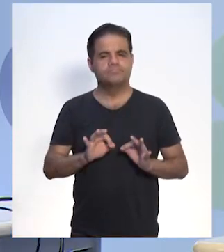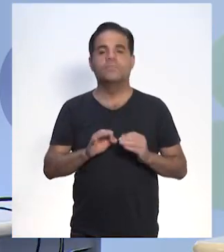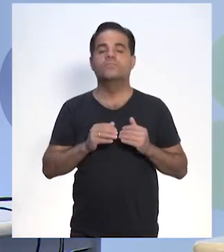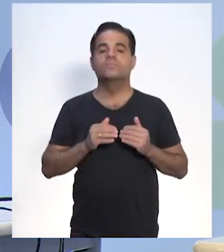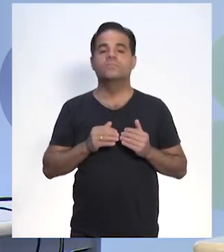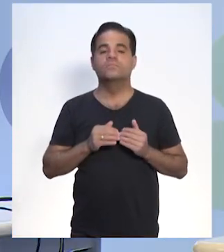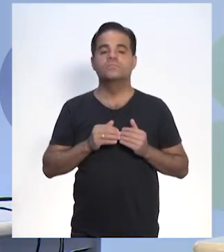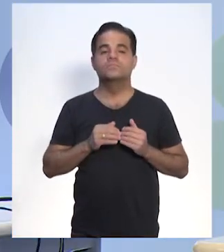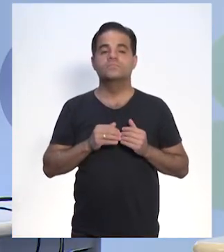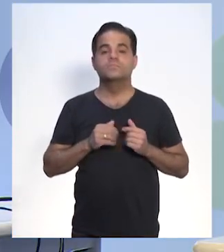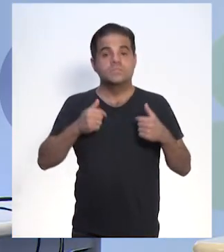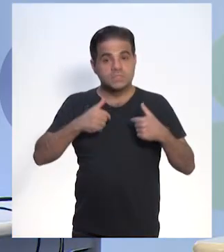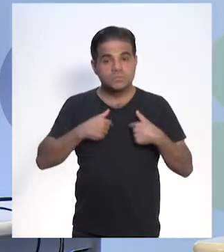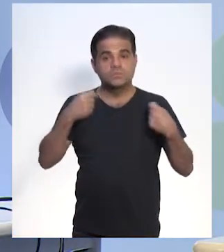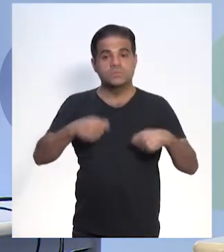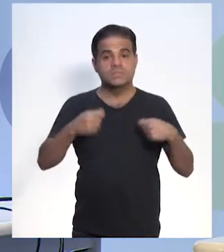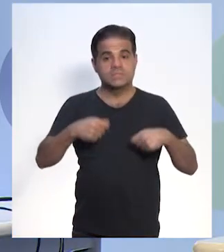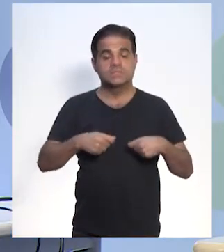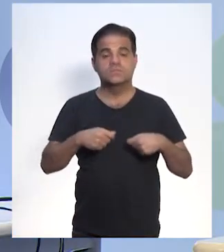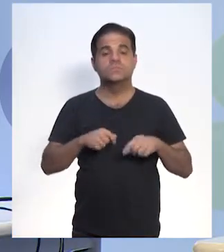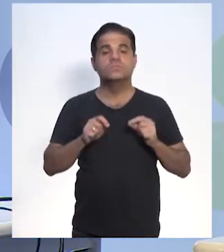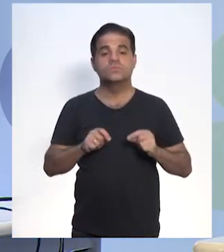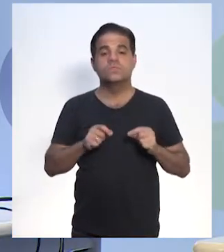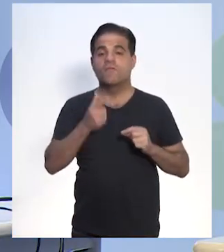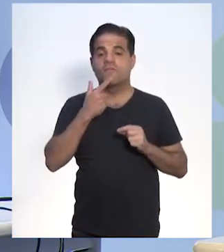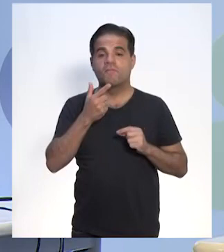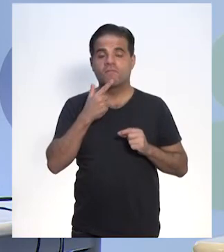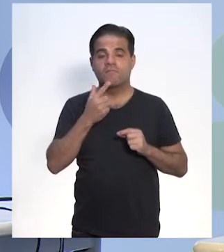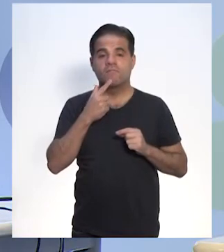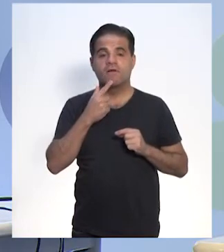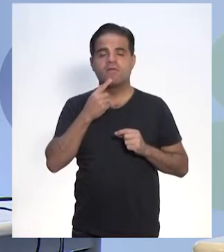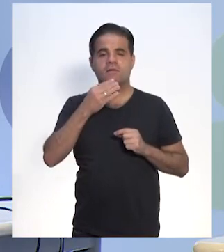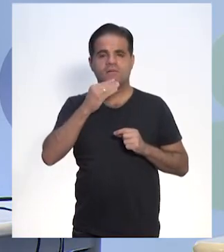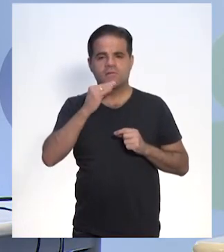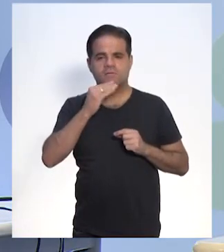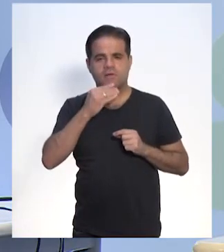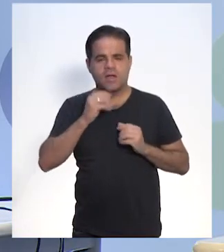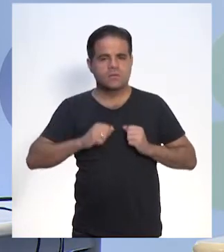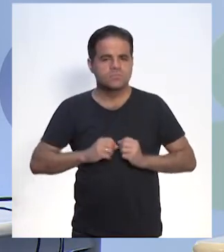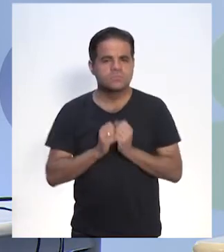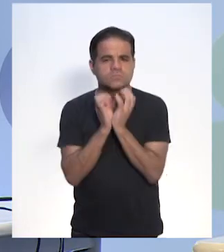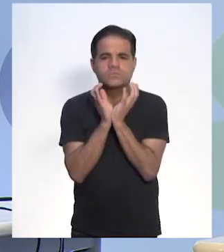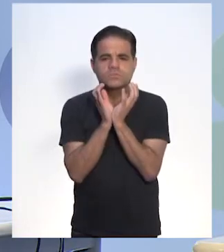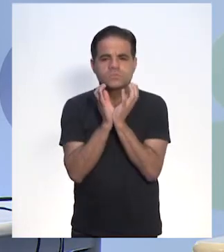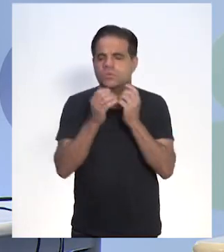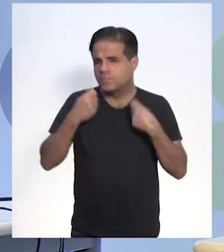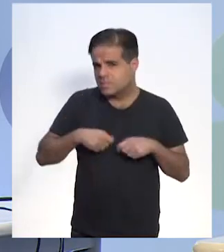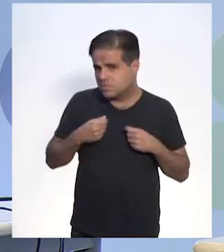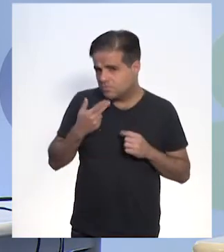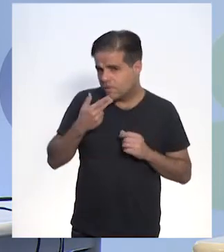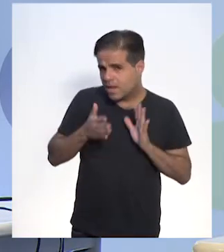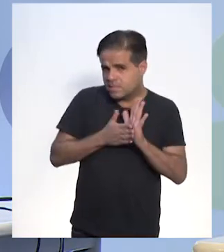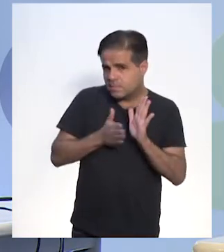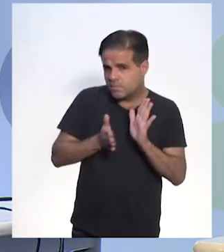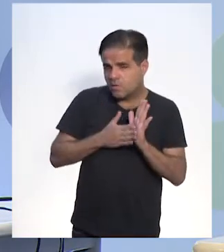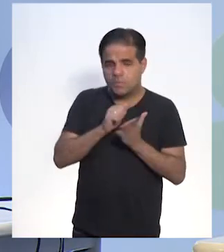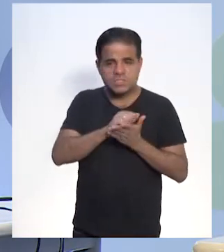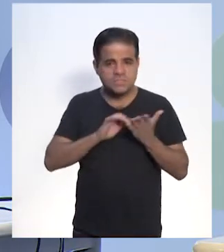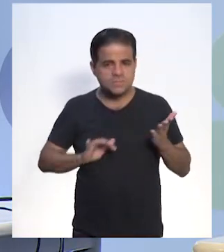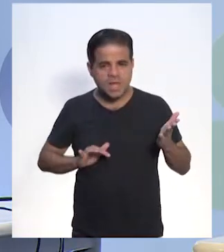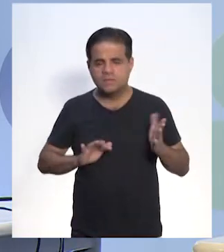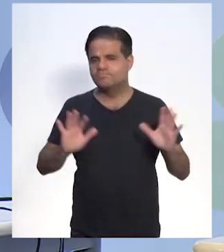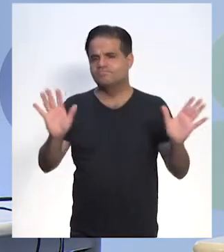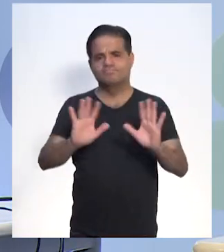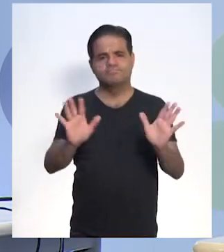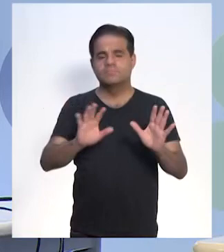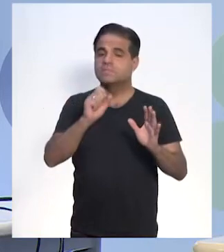assim... eu preciso necessariamente falar de Carlos Drummond e de Shakespeare para o aluno nessa proposta de atividade? Não